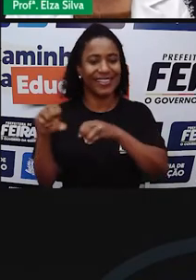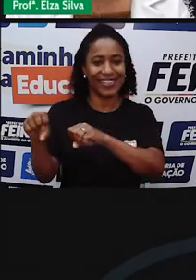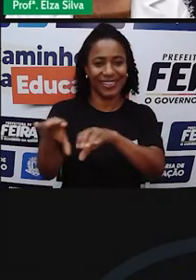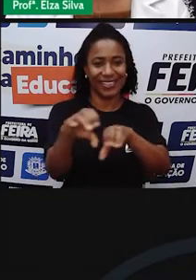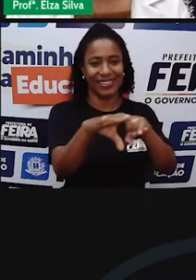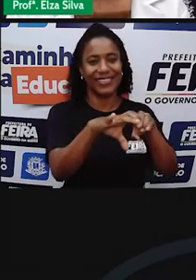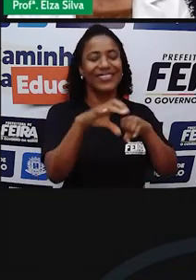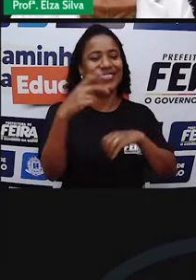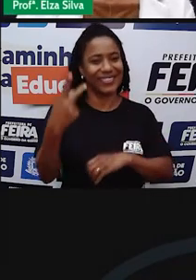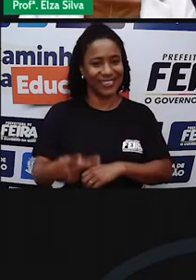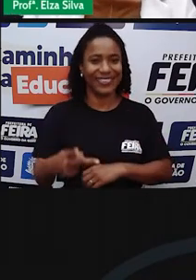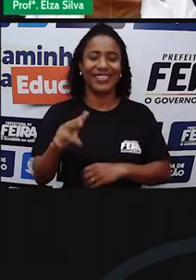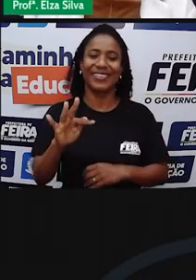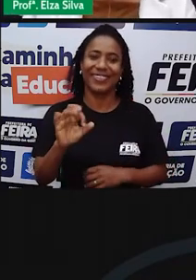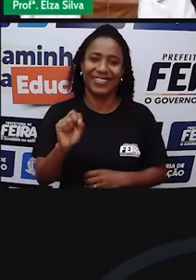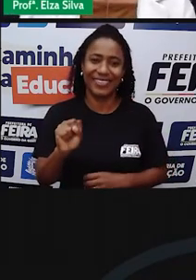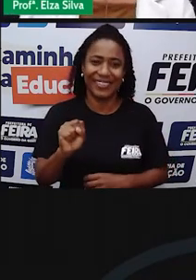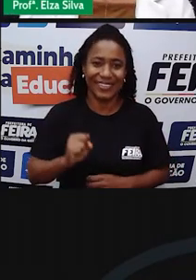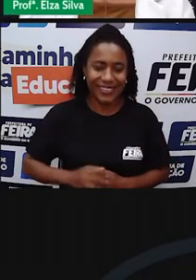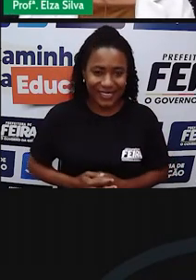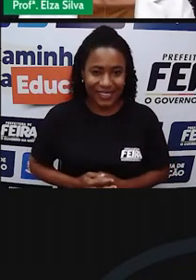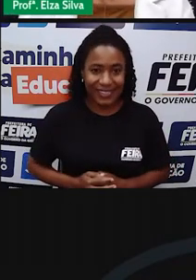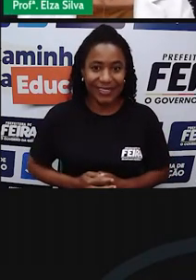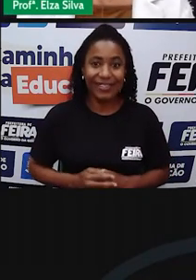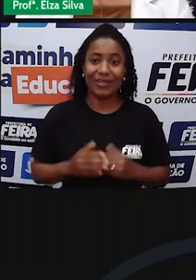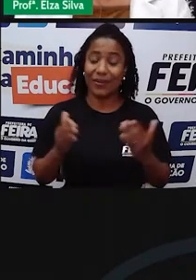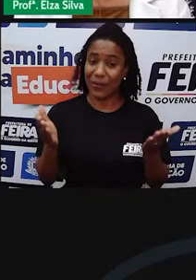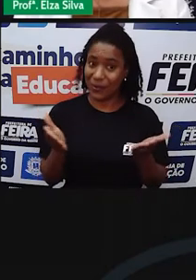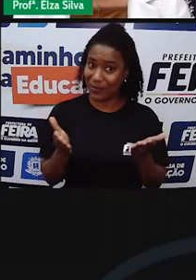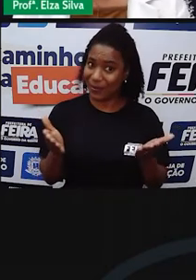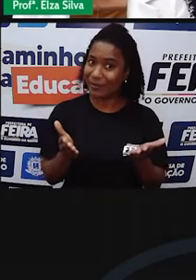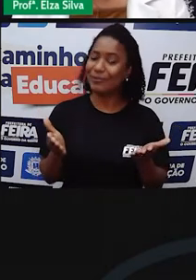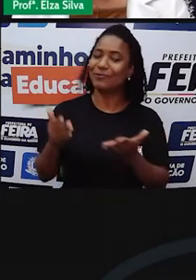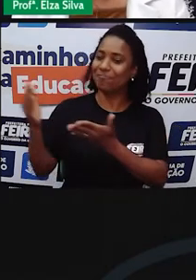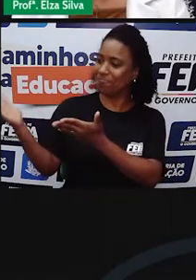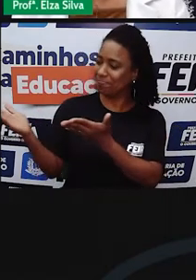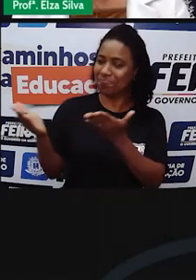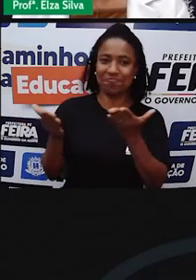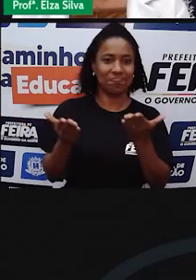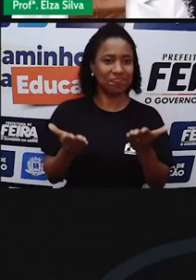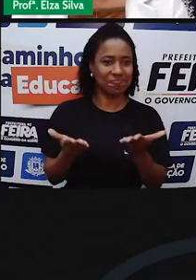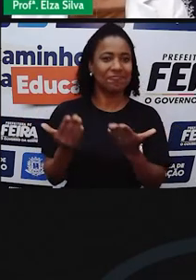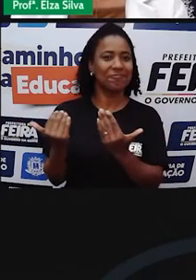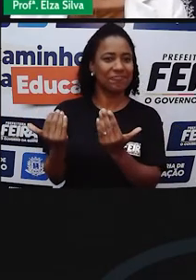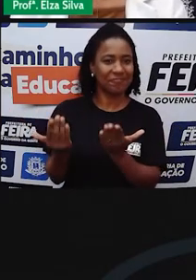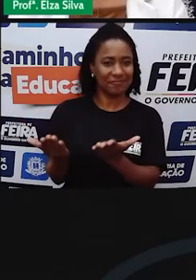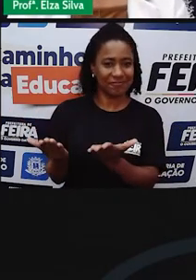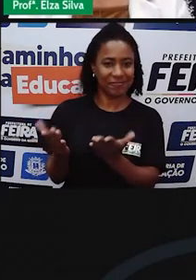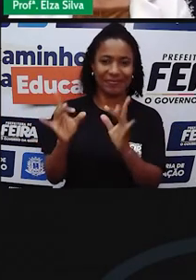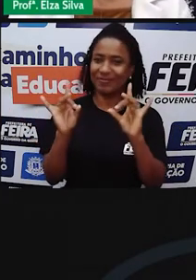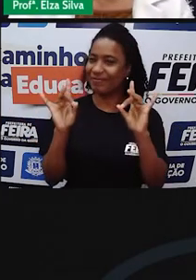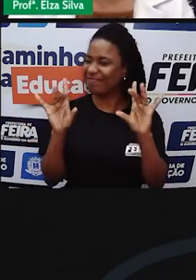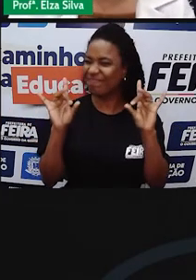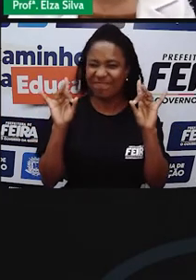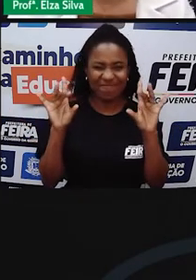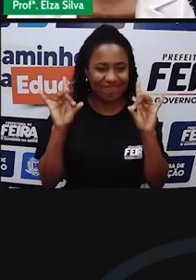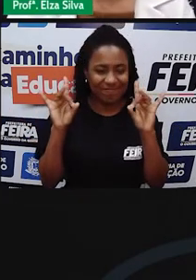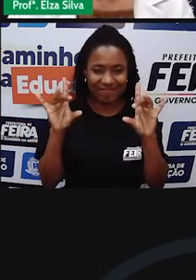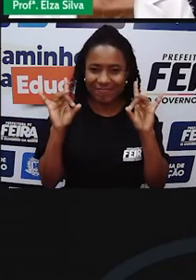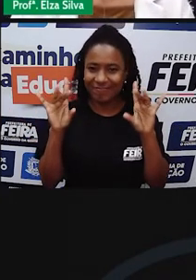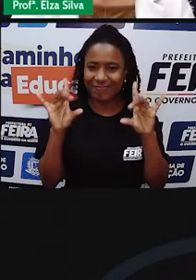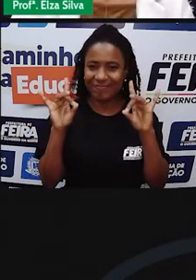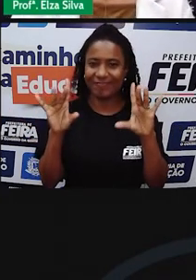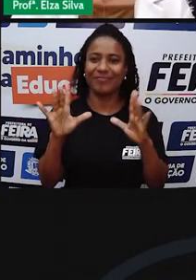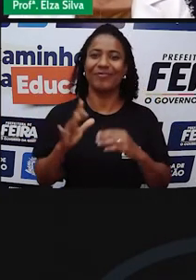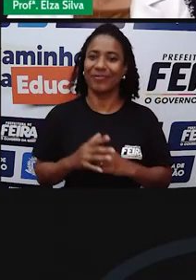nossa cidade. Hoje nós temos uma convidada, very, very, very special.